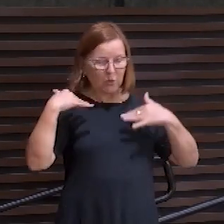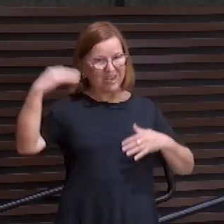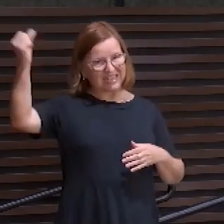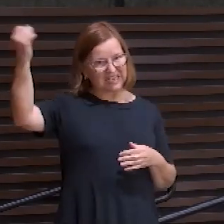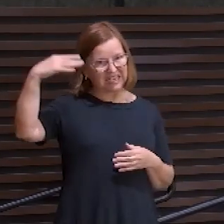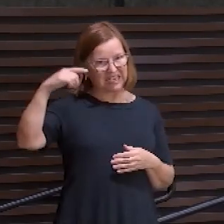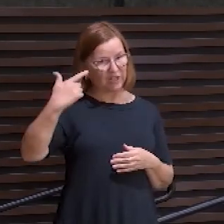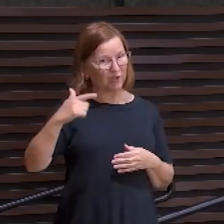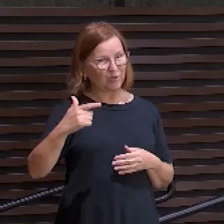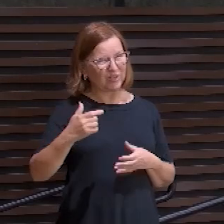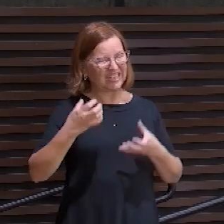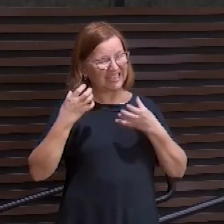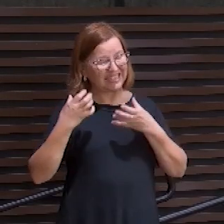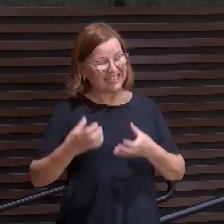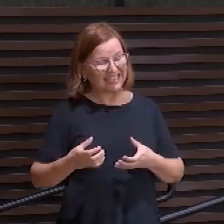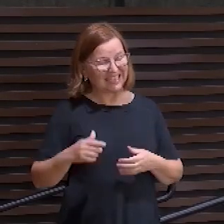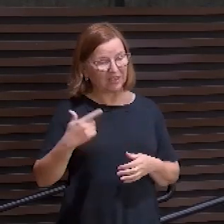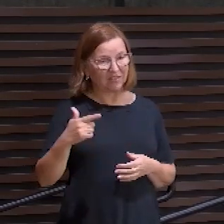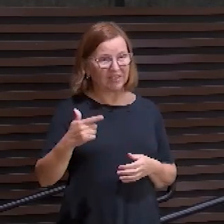tem o sabor